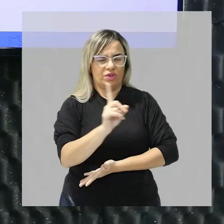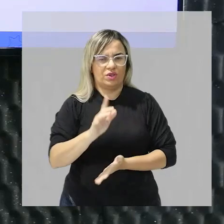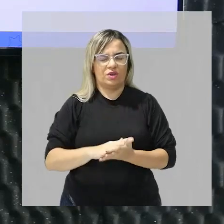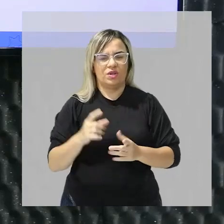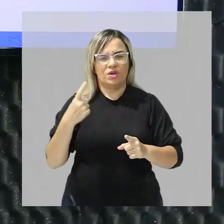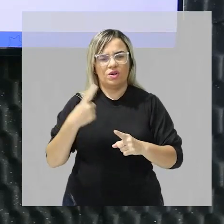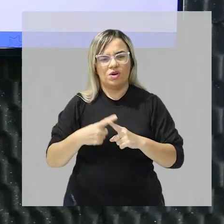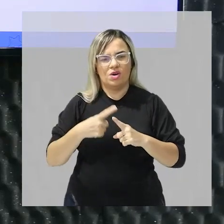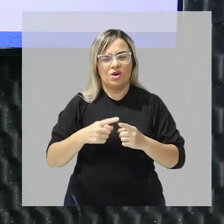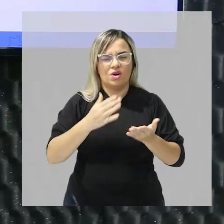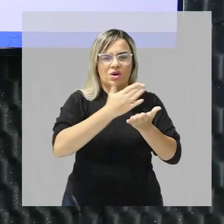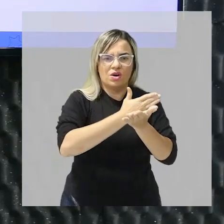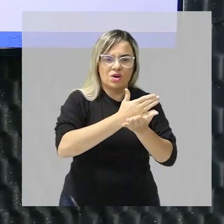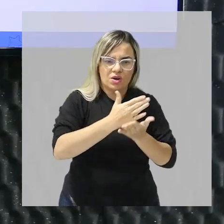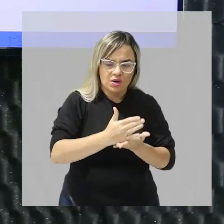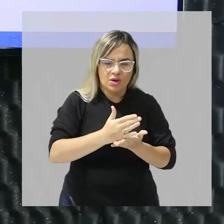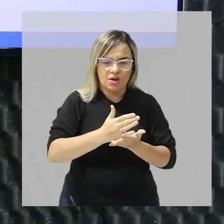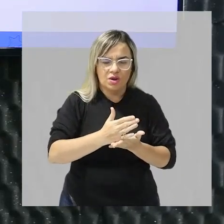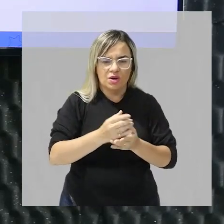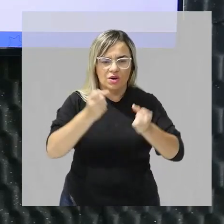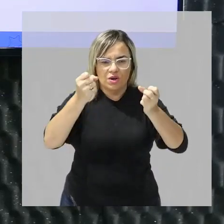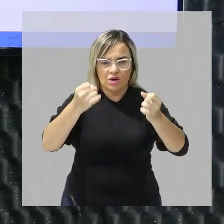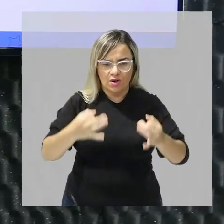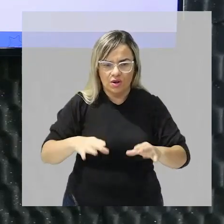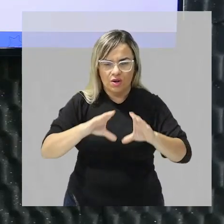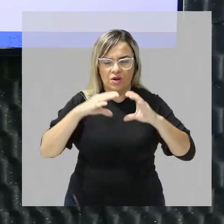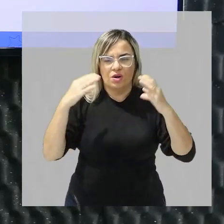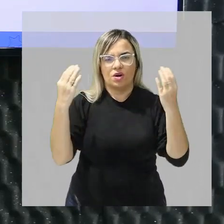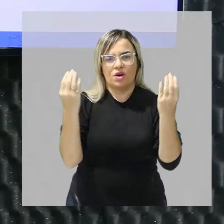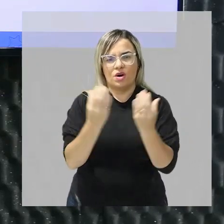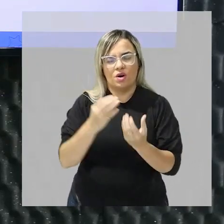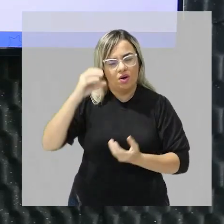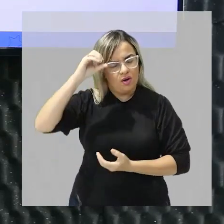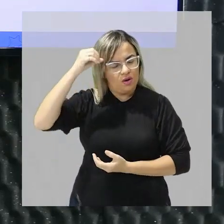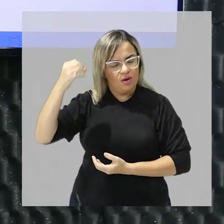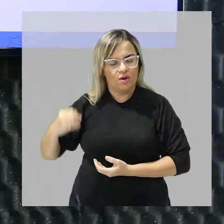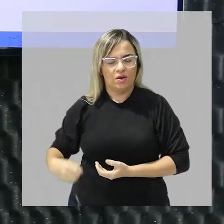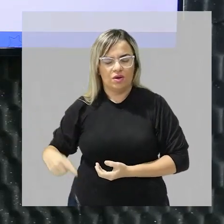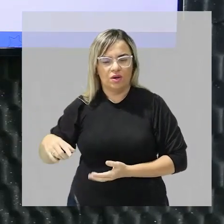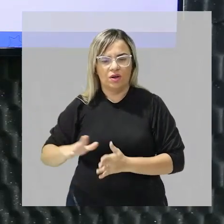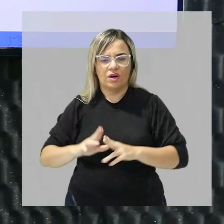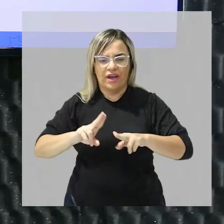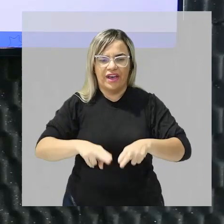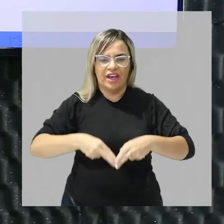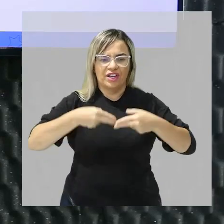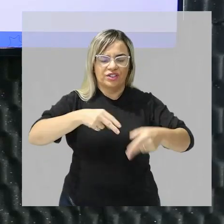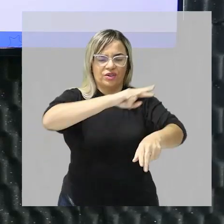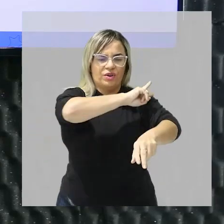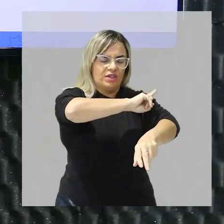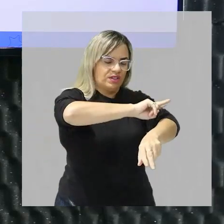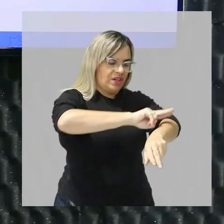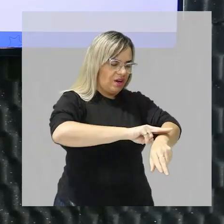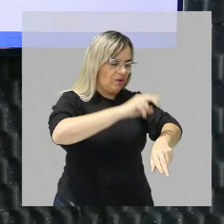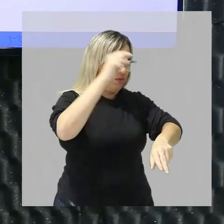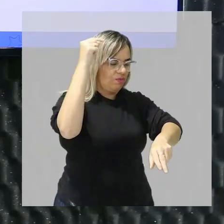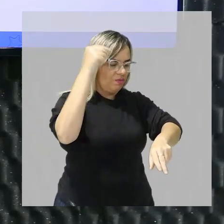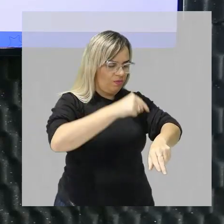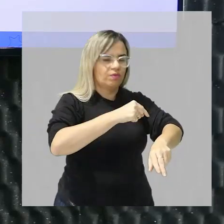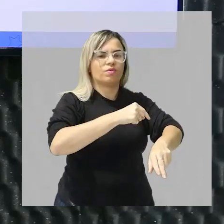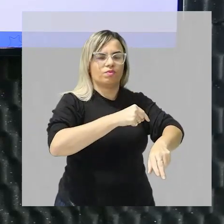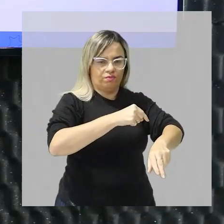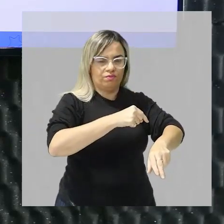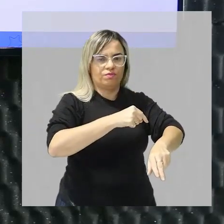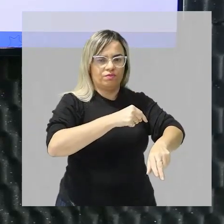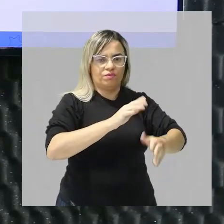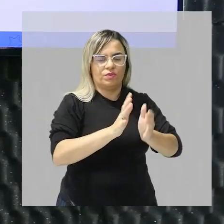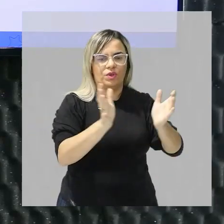lá no começo ele cita comunidade afro-brasileira. É uma questão étnica, uma questão racial, uma